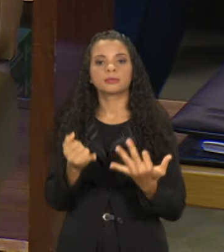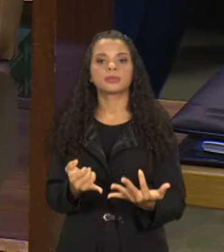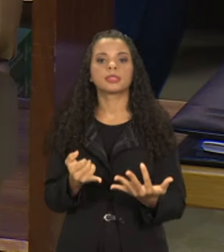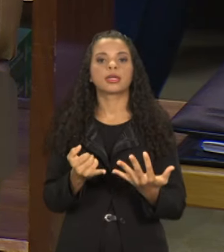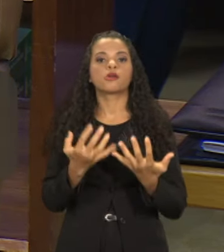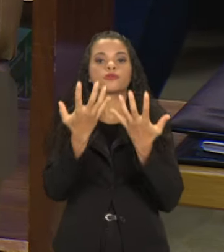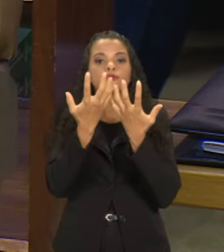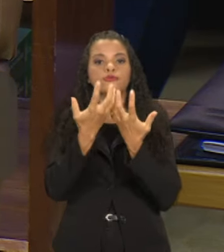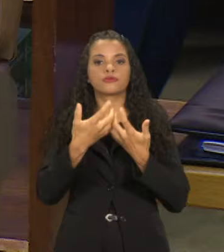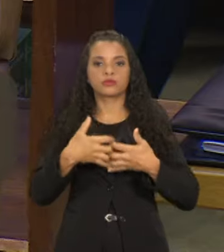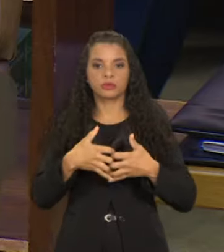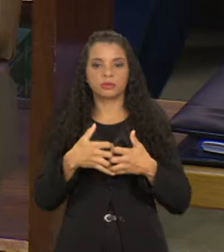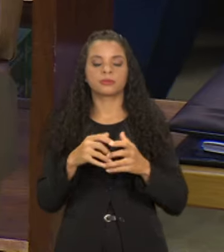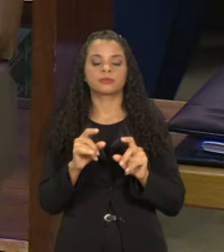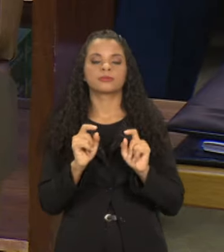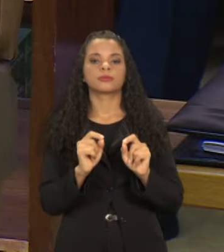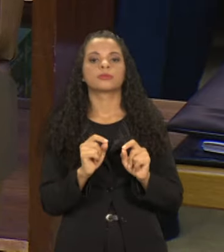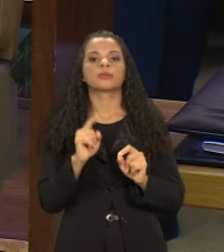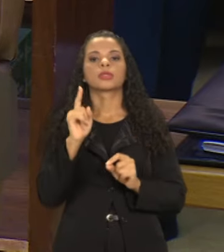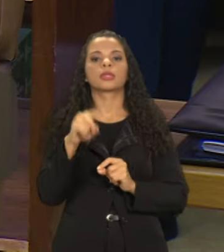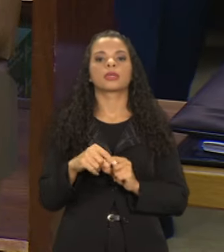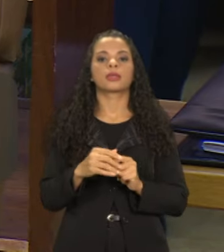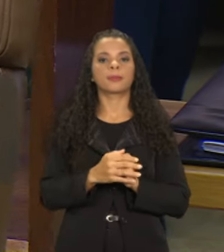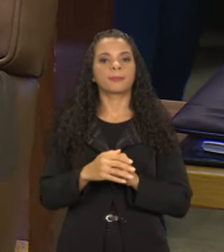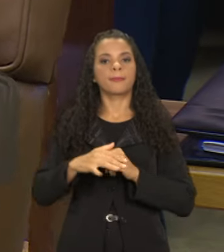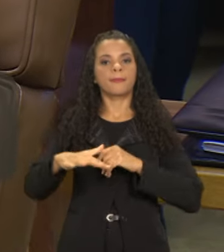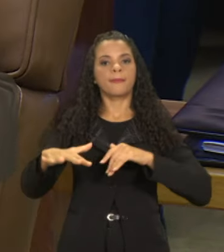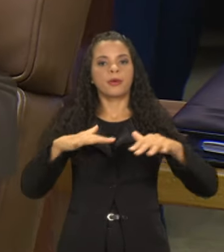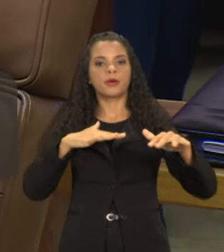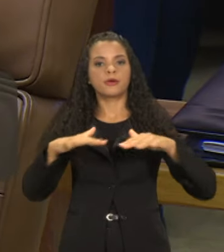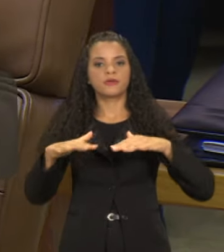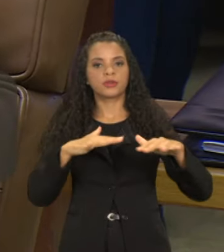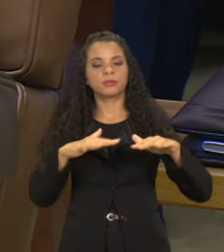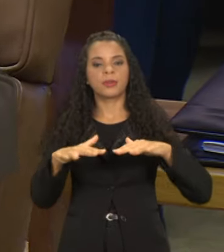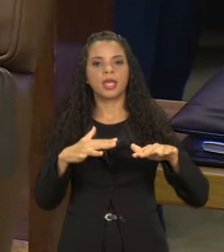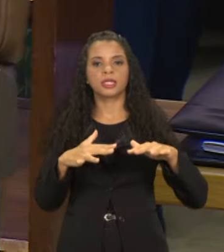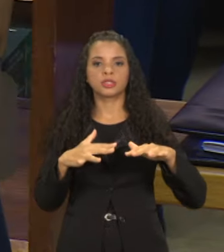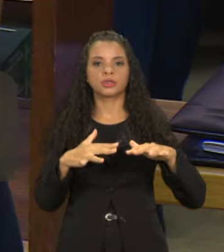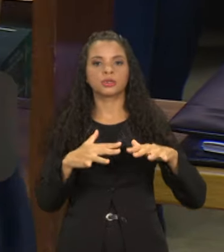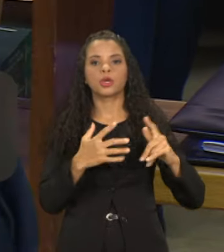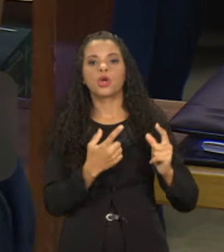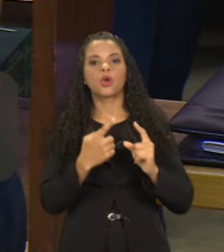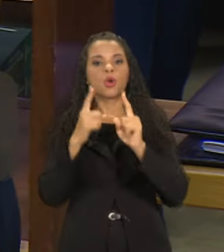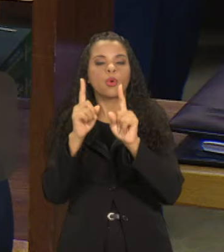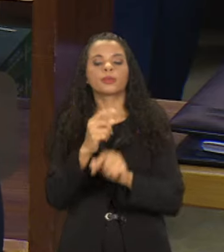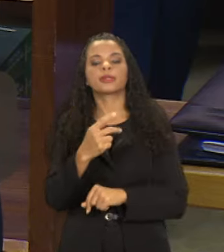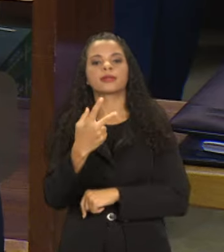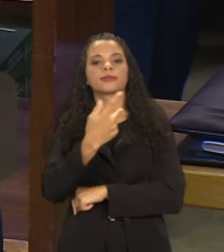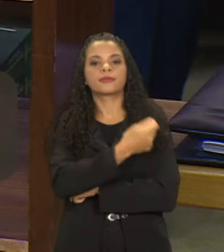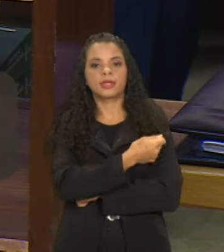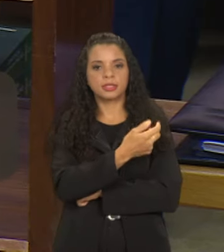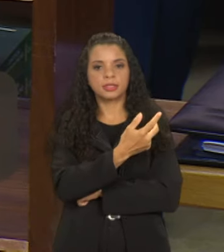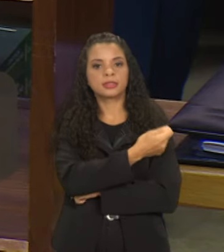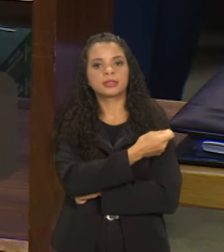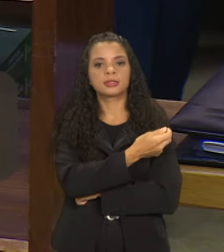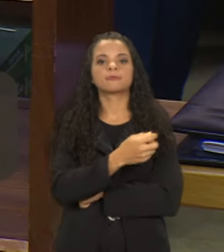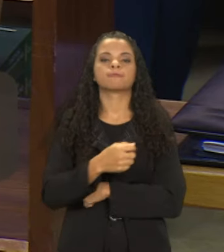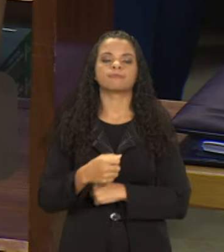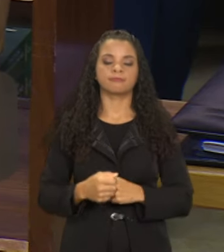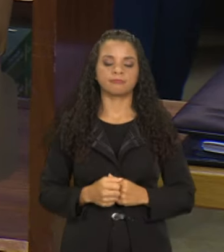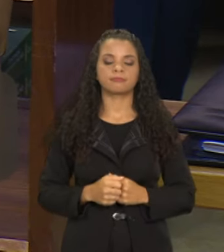é exatamente a questão do movimento, o dito movimento antivacina. E aí ele, com dados